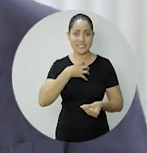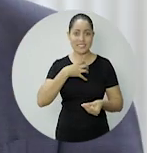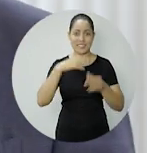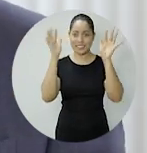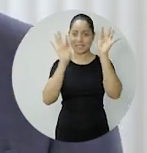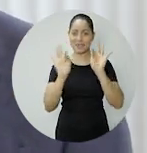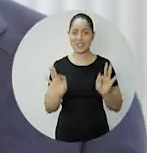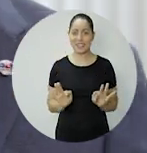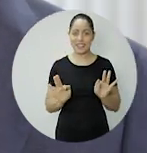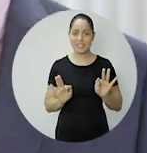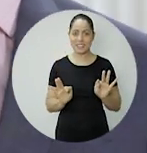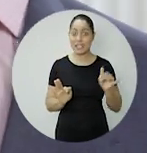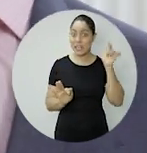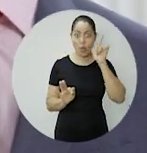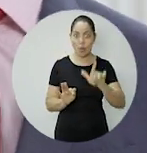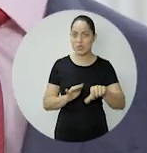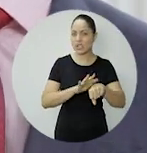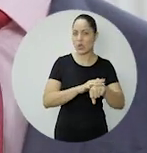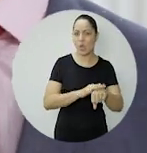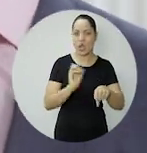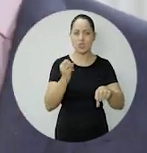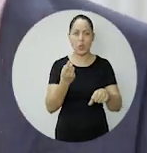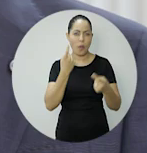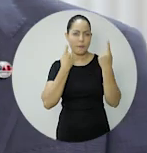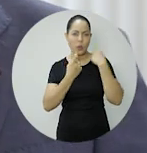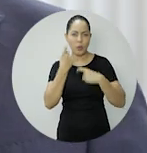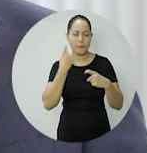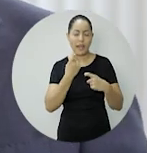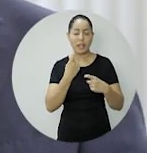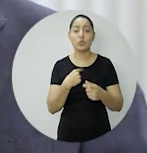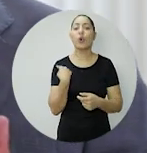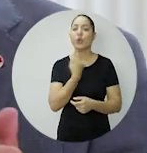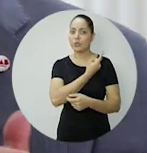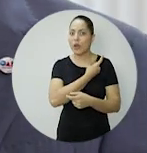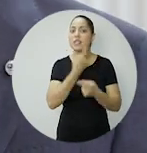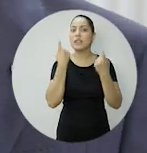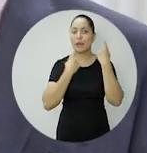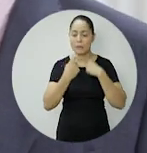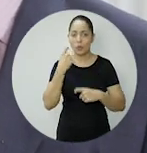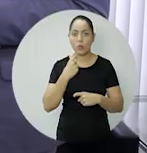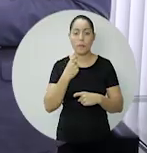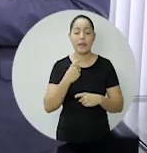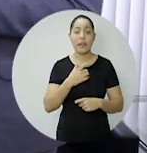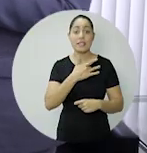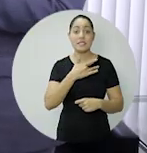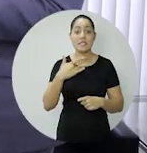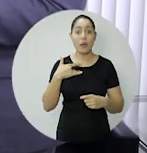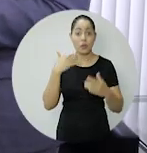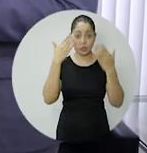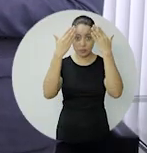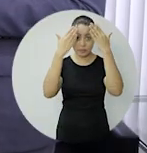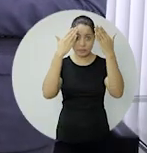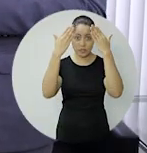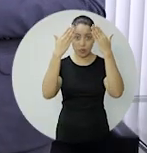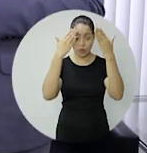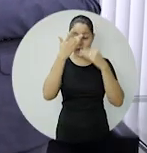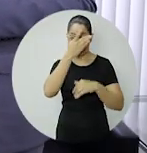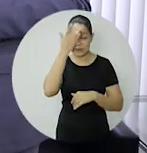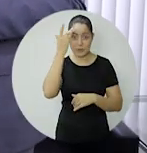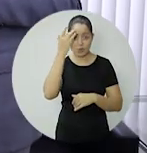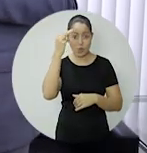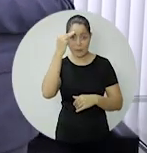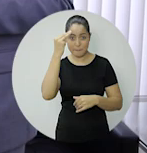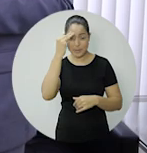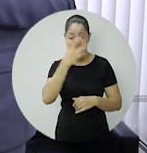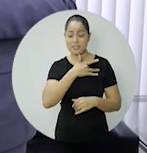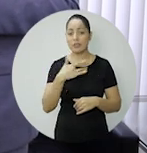tão feliz que sequer tenha tempo de ficar doente, preocupado. Nós sabemos, temos uma preocupação muito grande que é com a saúde mental da